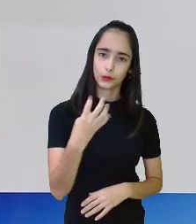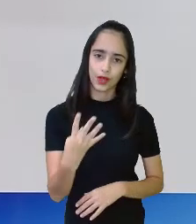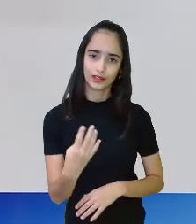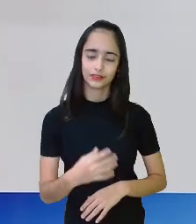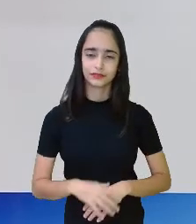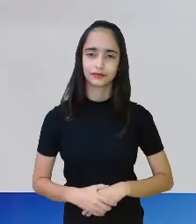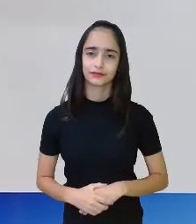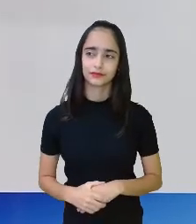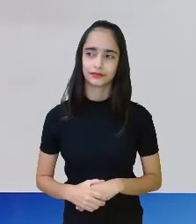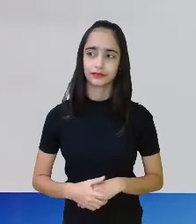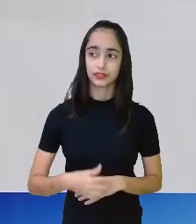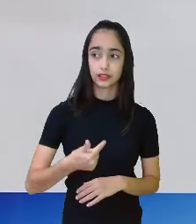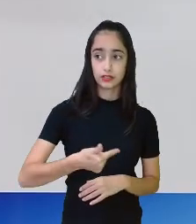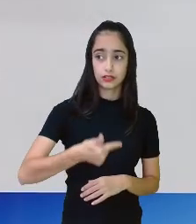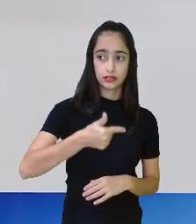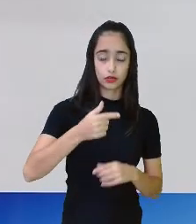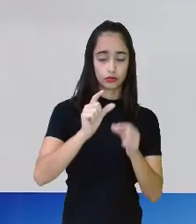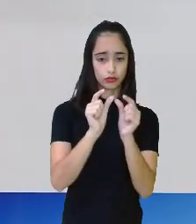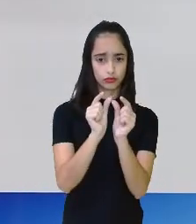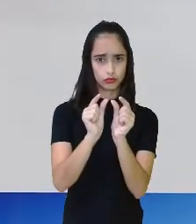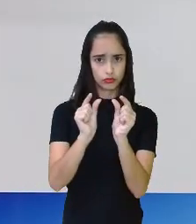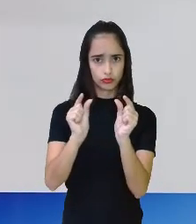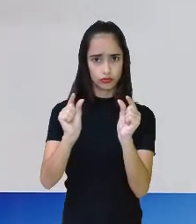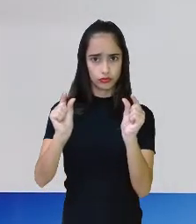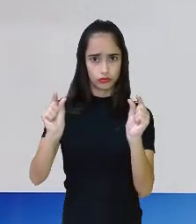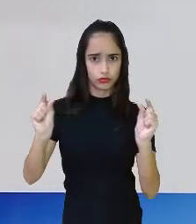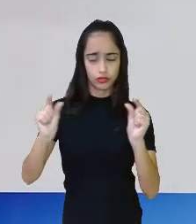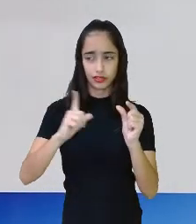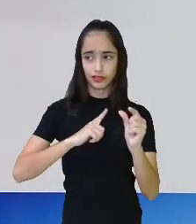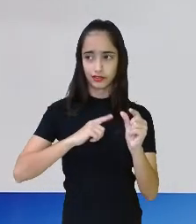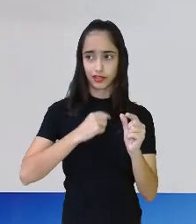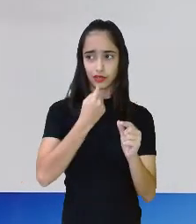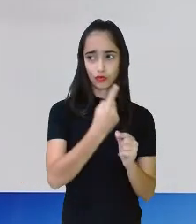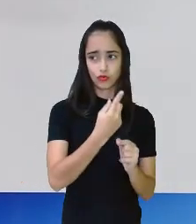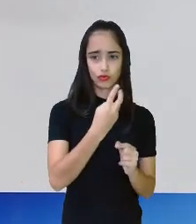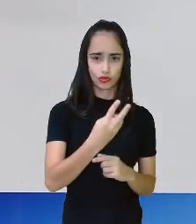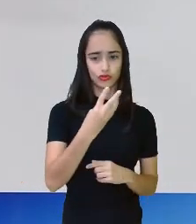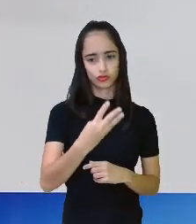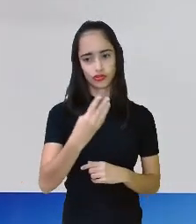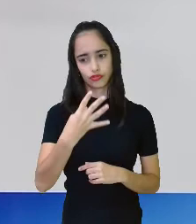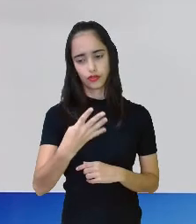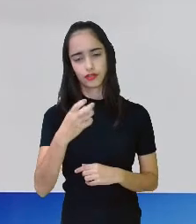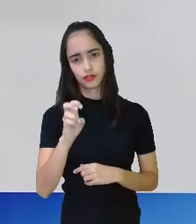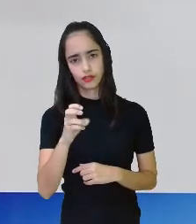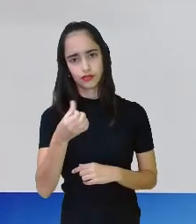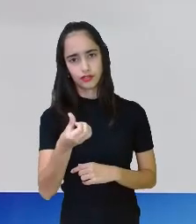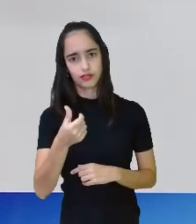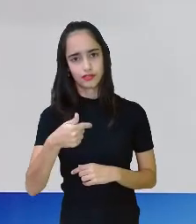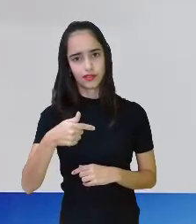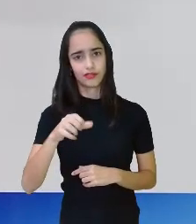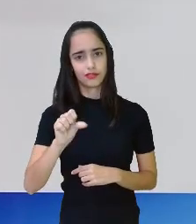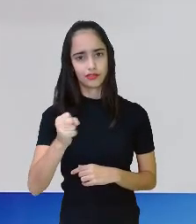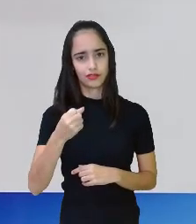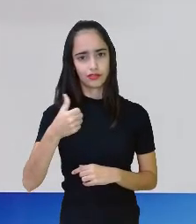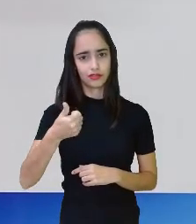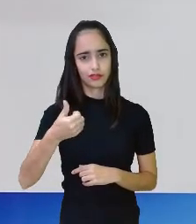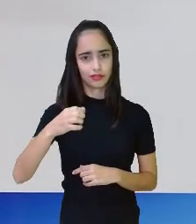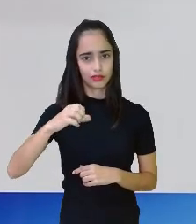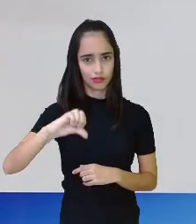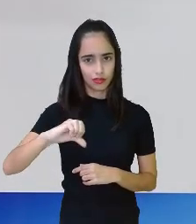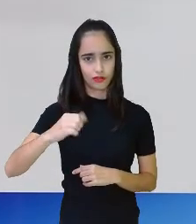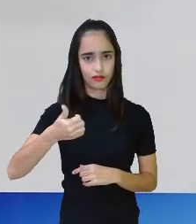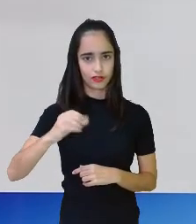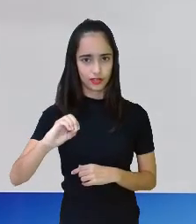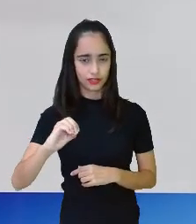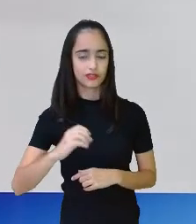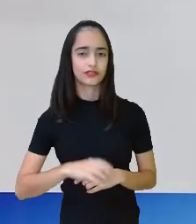A segunda sequência, nós temos 1, 2, 3, 4, 5, 6, 7, 8, 9, 10. Então, é aquilo que eu havia dito. Não necessariamente precisa